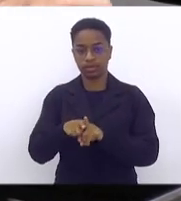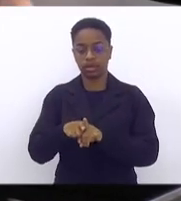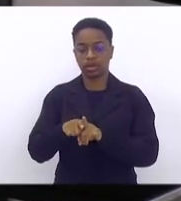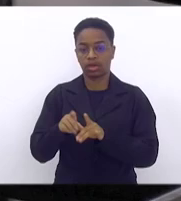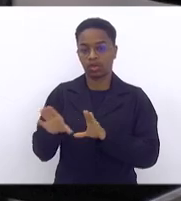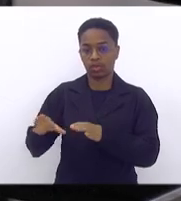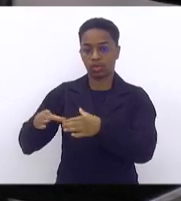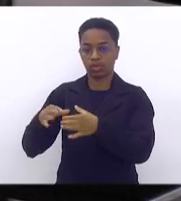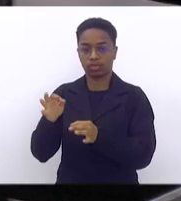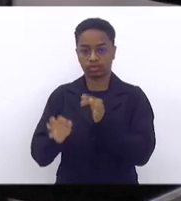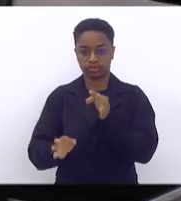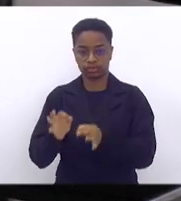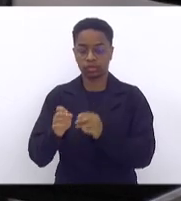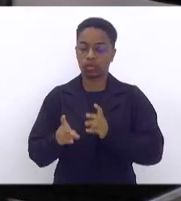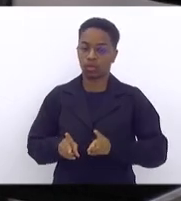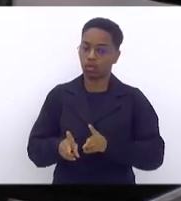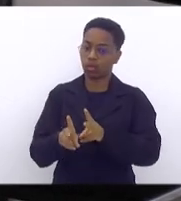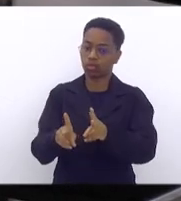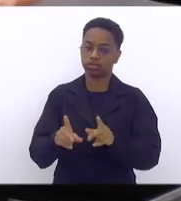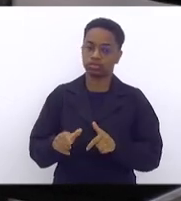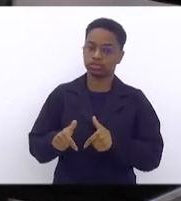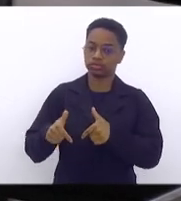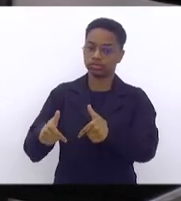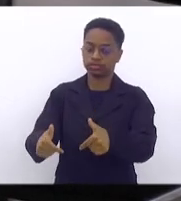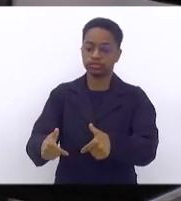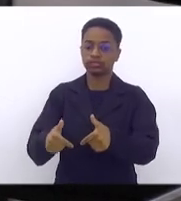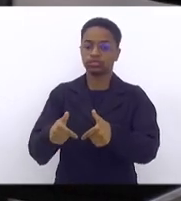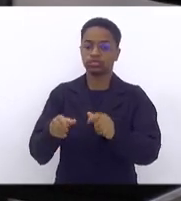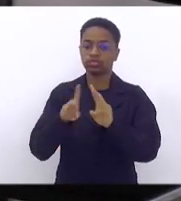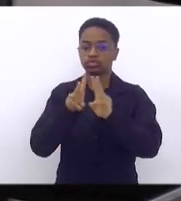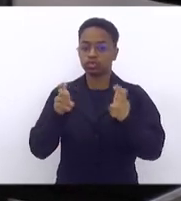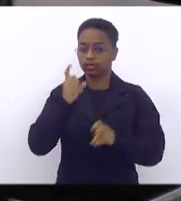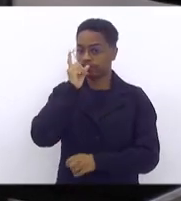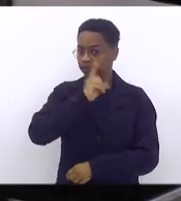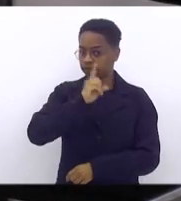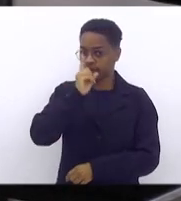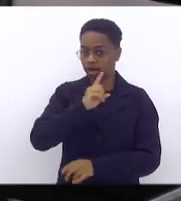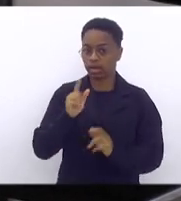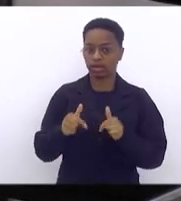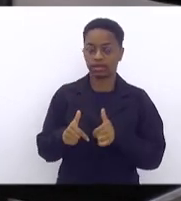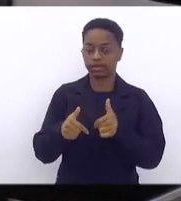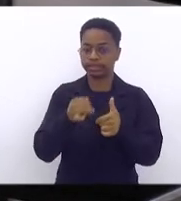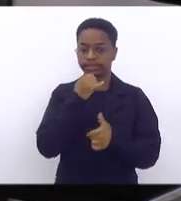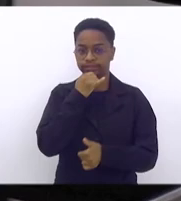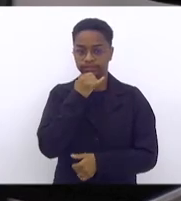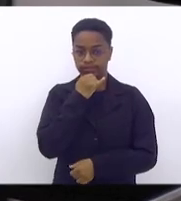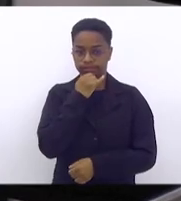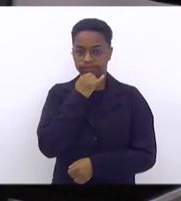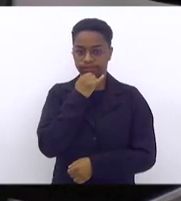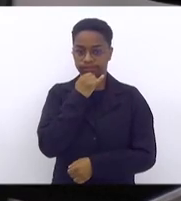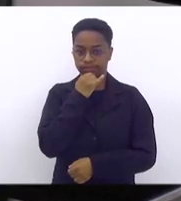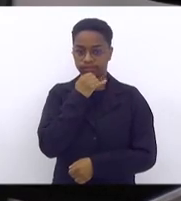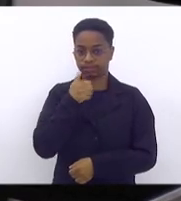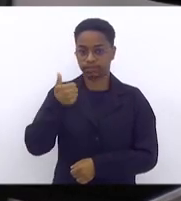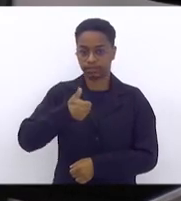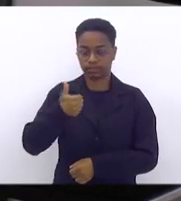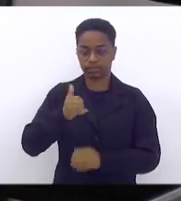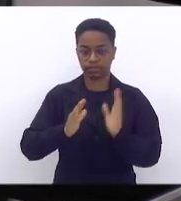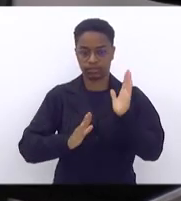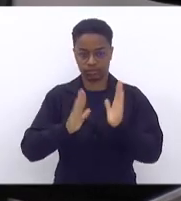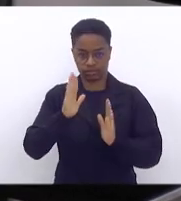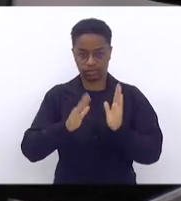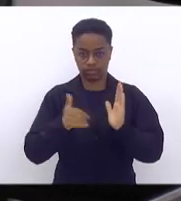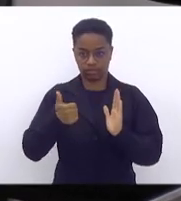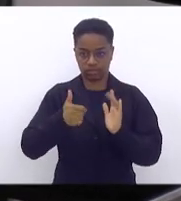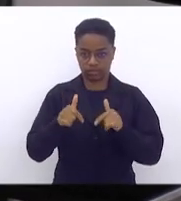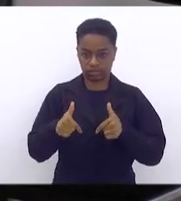aparato jurídico segue tendo as irregularidades cometidas, por exemplo, no primeiro momento, no primeiro ato,